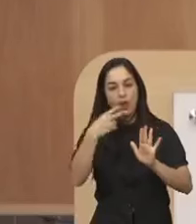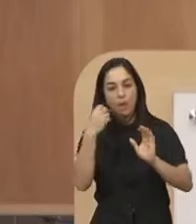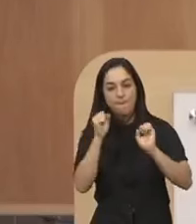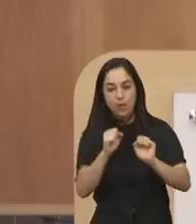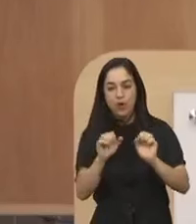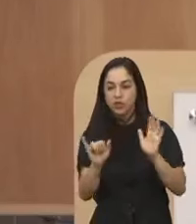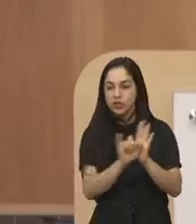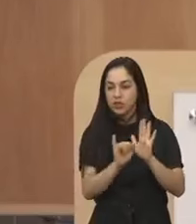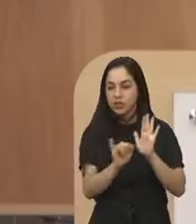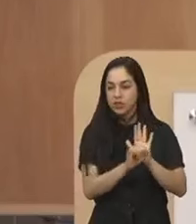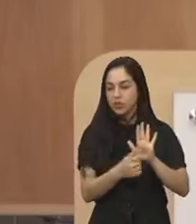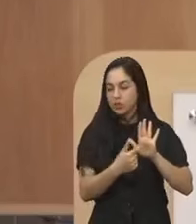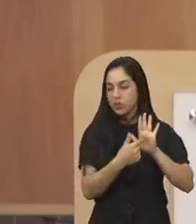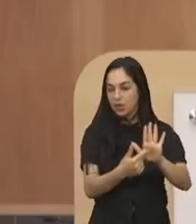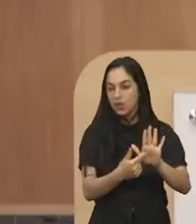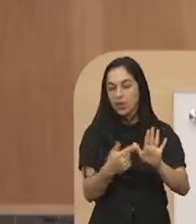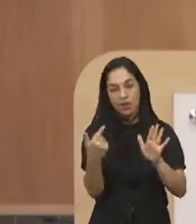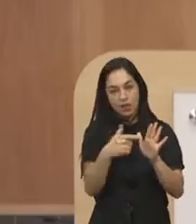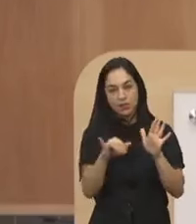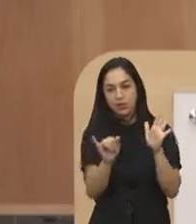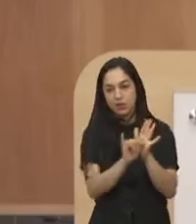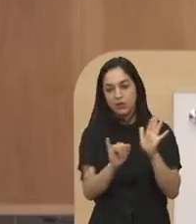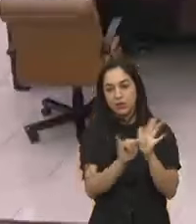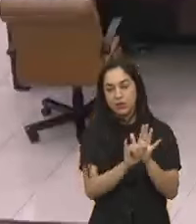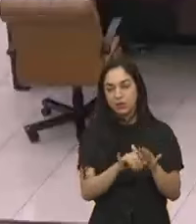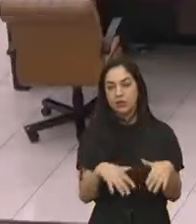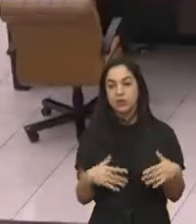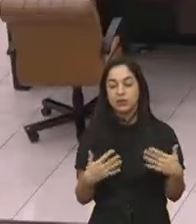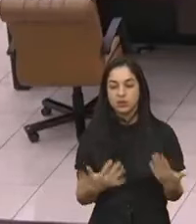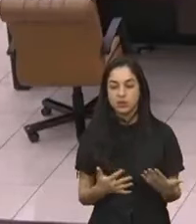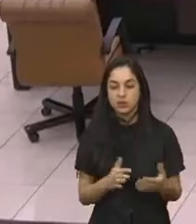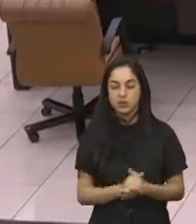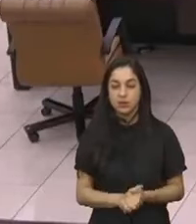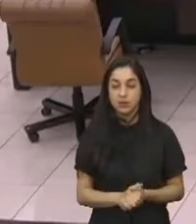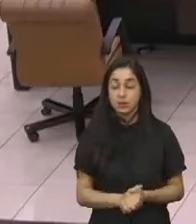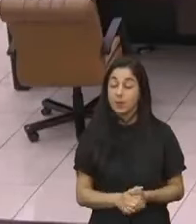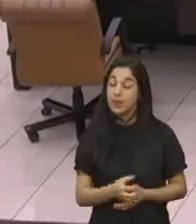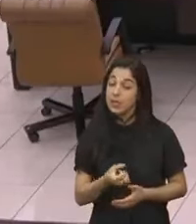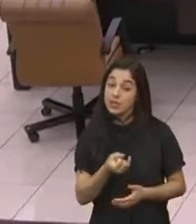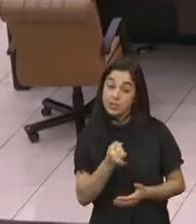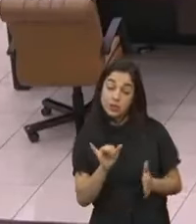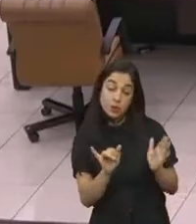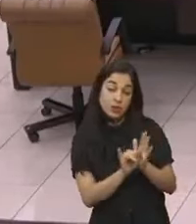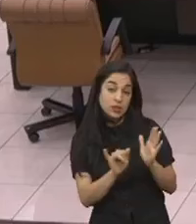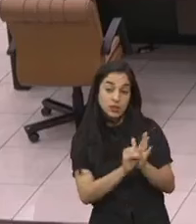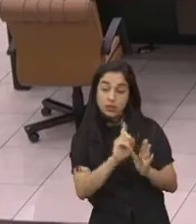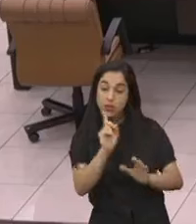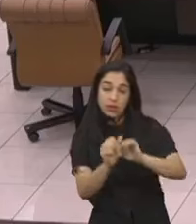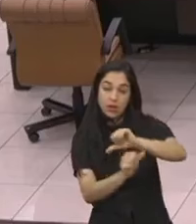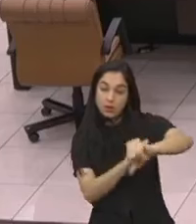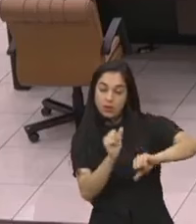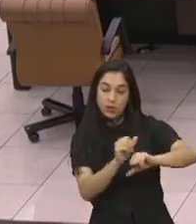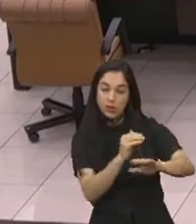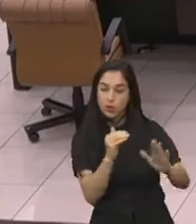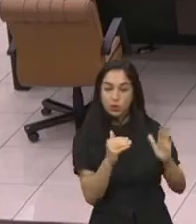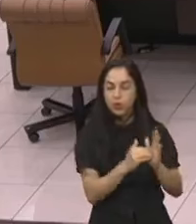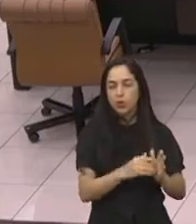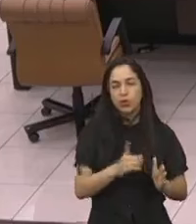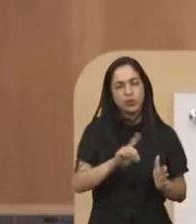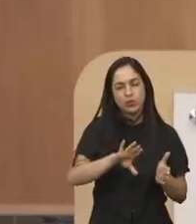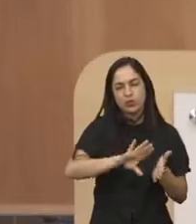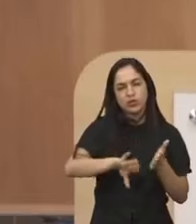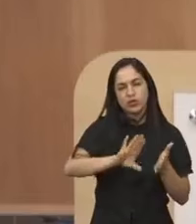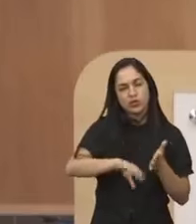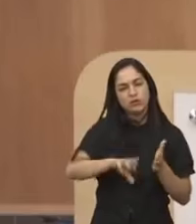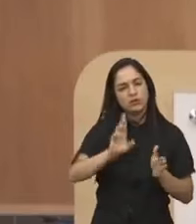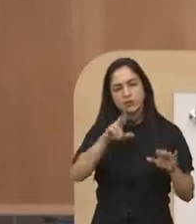inciso, a linha, esse é um inciso. Desde que ele não mexa no geral. Mas não tira o sentido. Ó. O sentido do